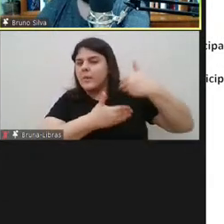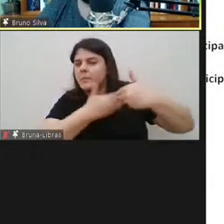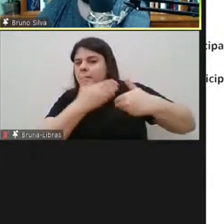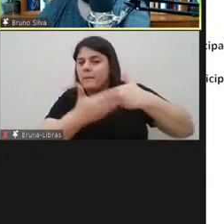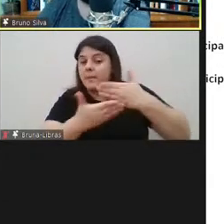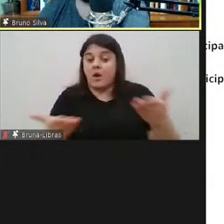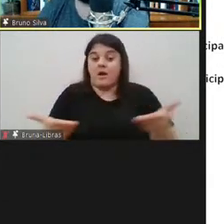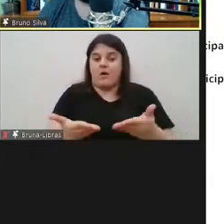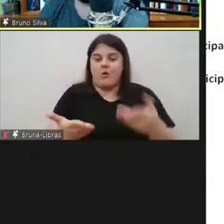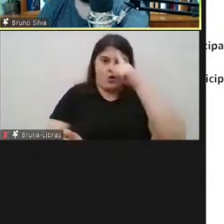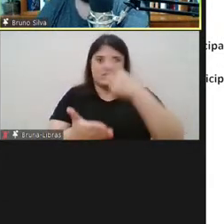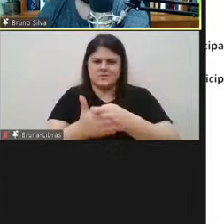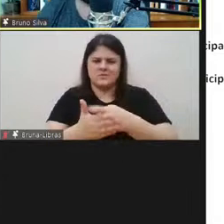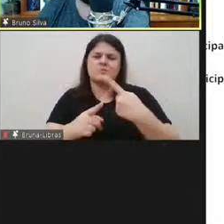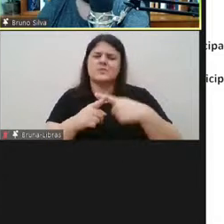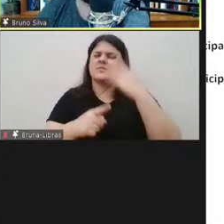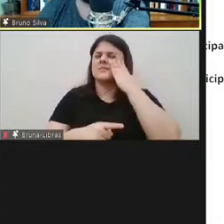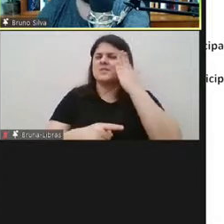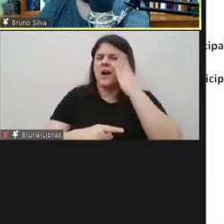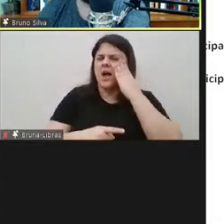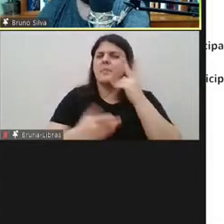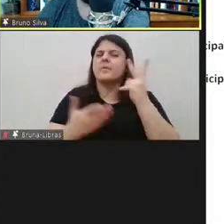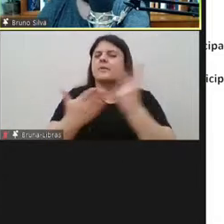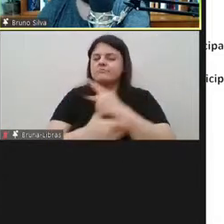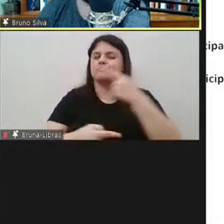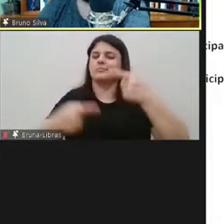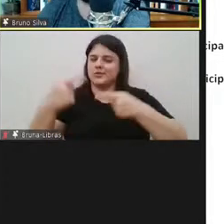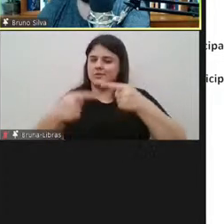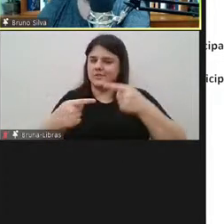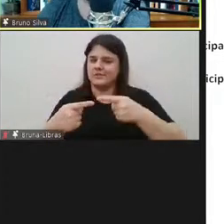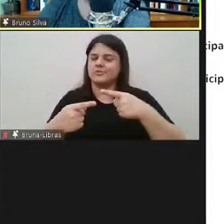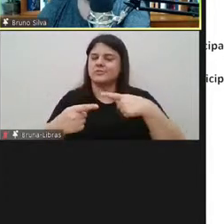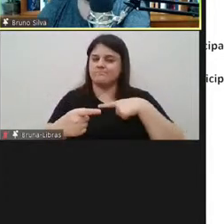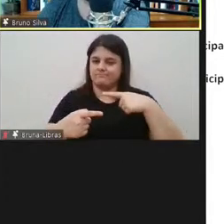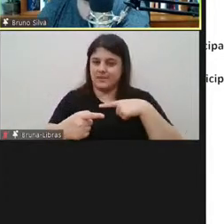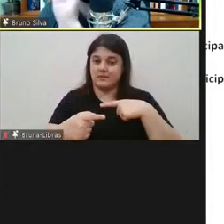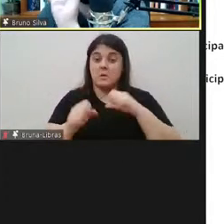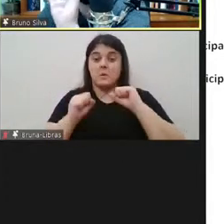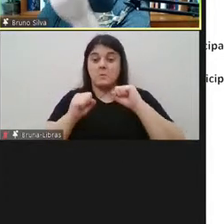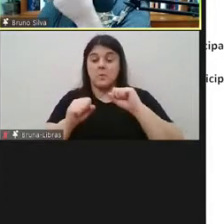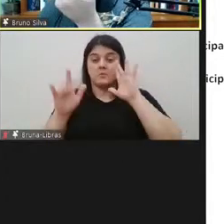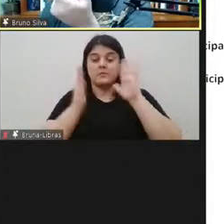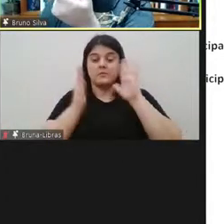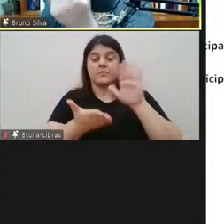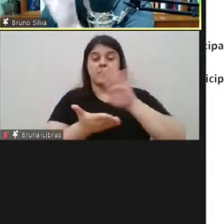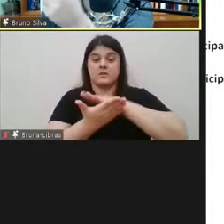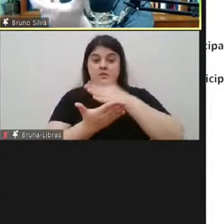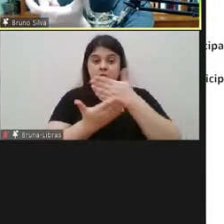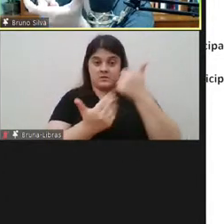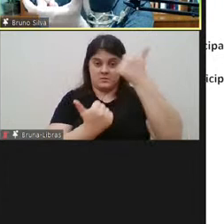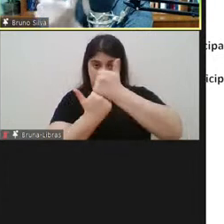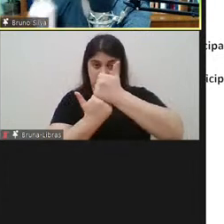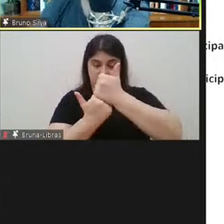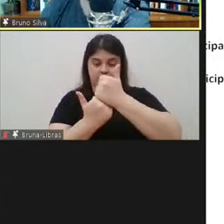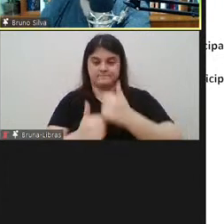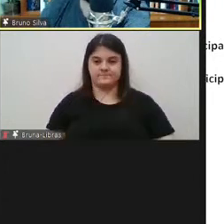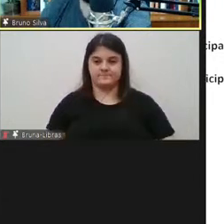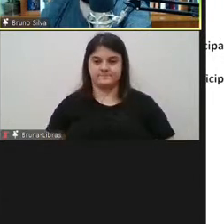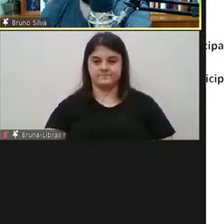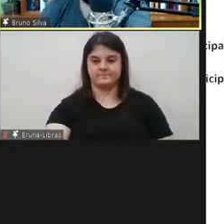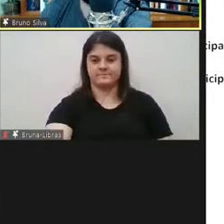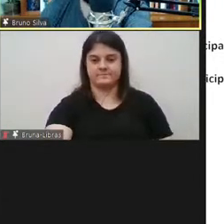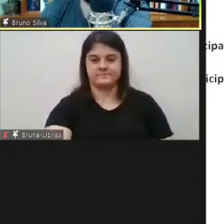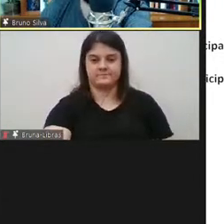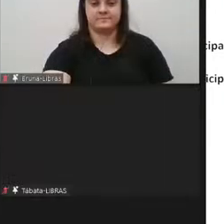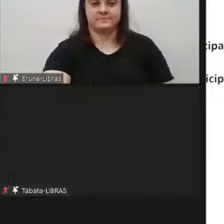fazer nesse momento que sabe também que isso tem um impacto político a gente poderia até especular eu vou especular que não dá para afirmar